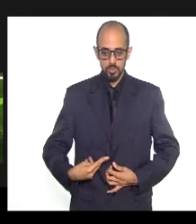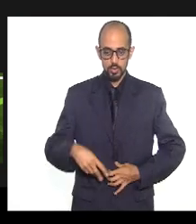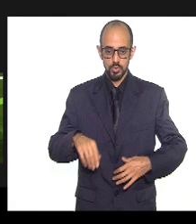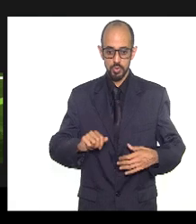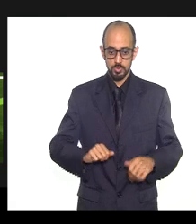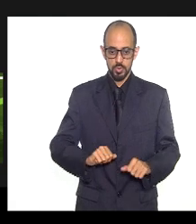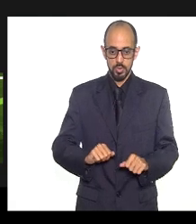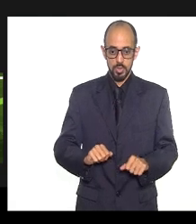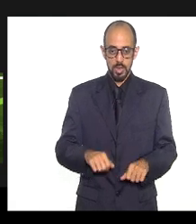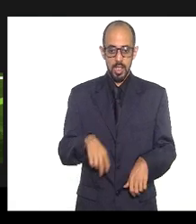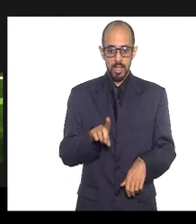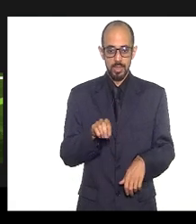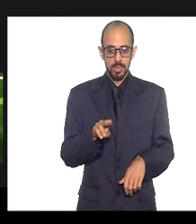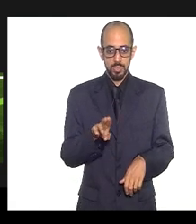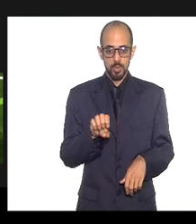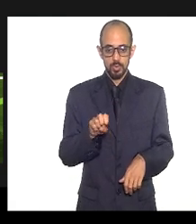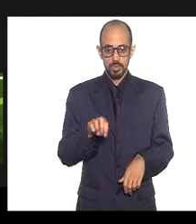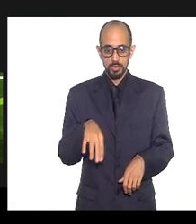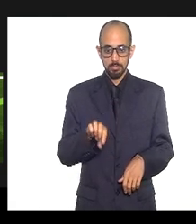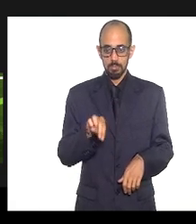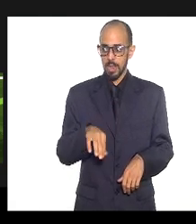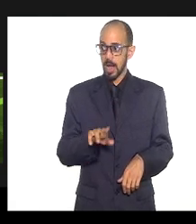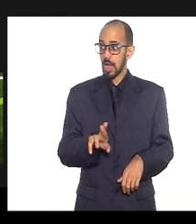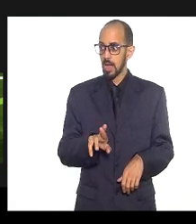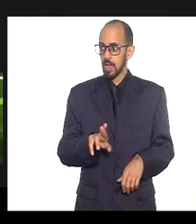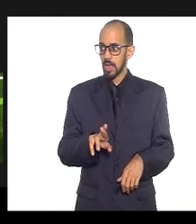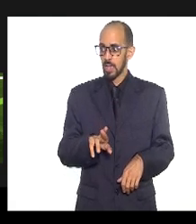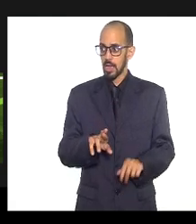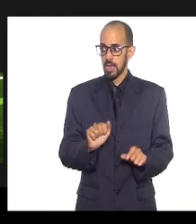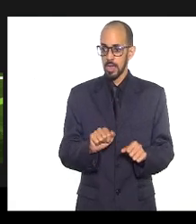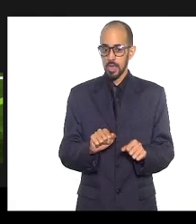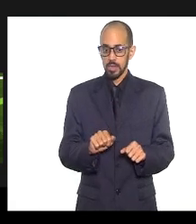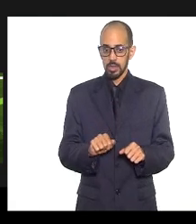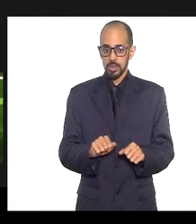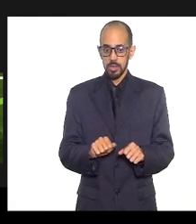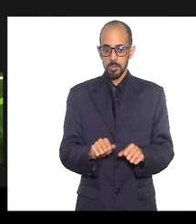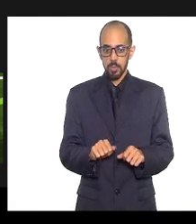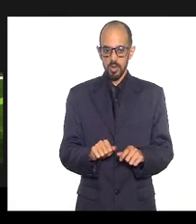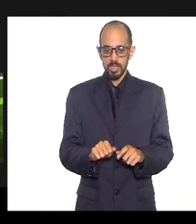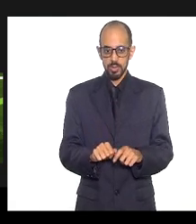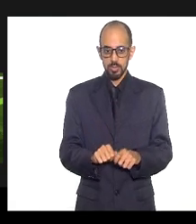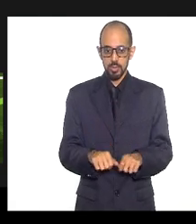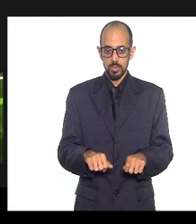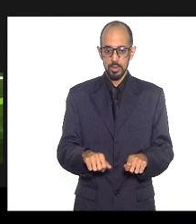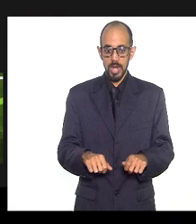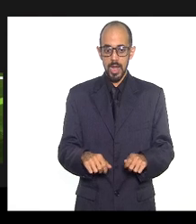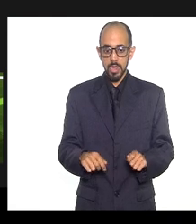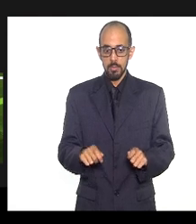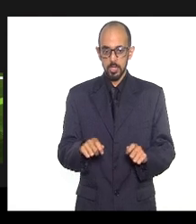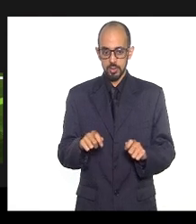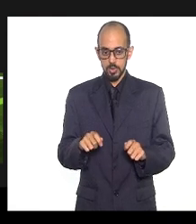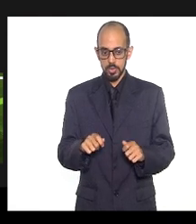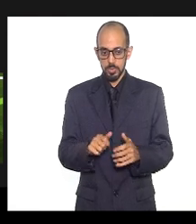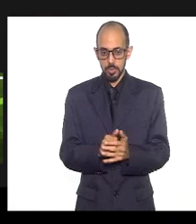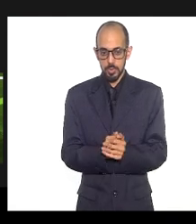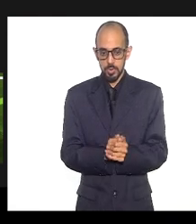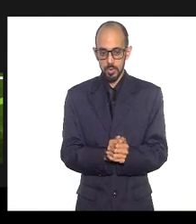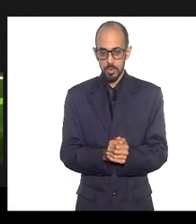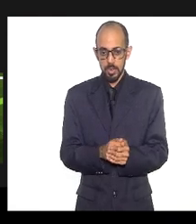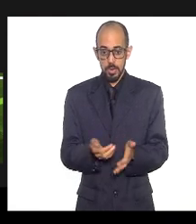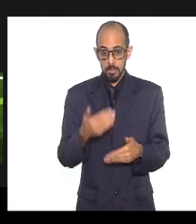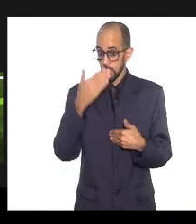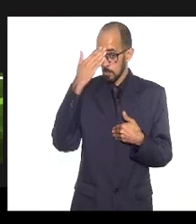Senhora Deusimar, a senhora dispõe de 10 minutos para fazer as suas considerações.